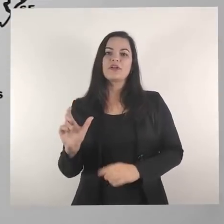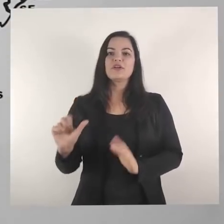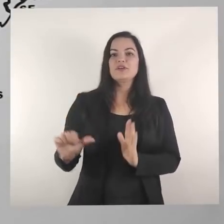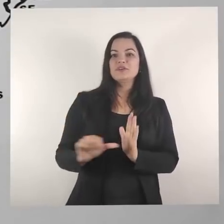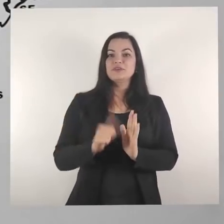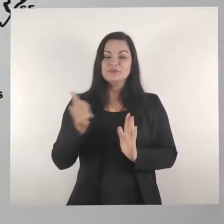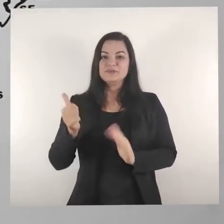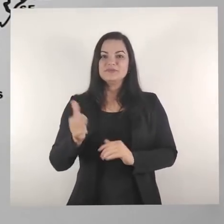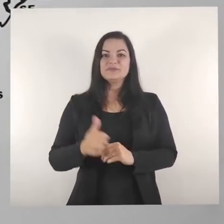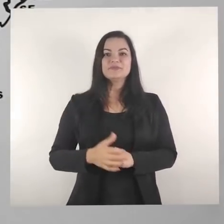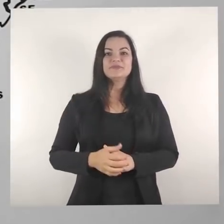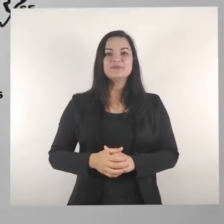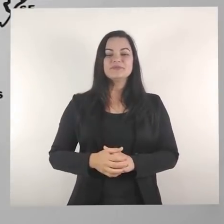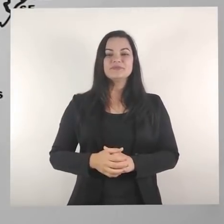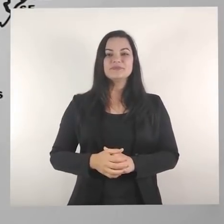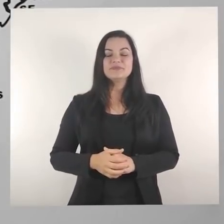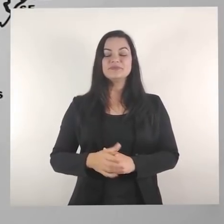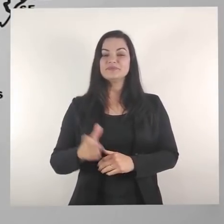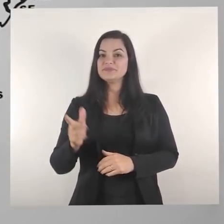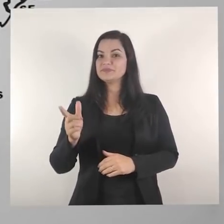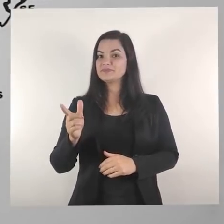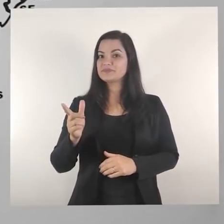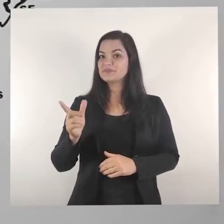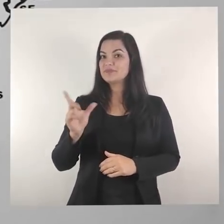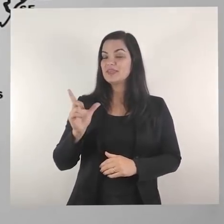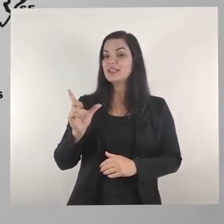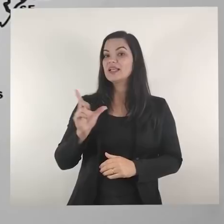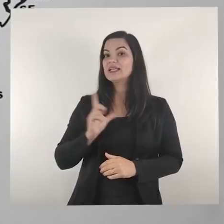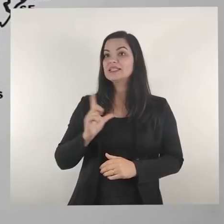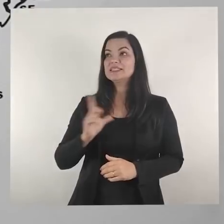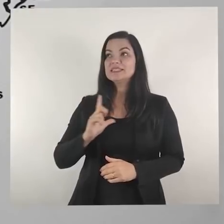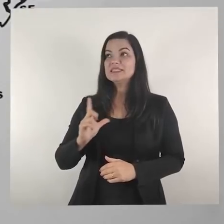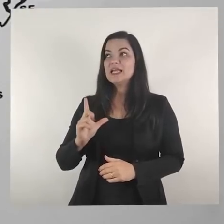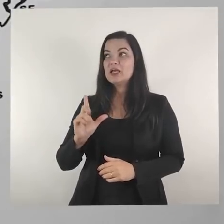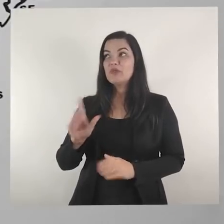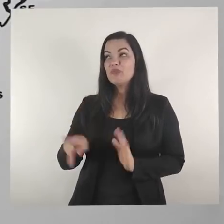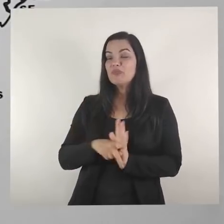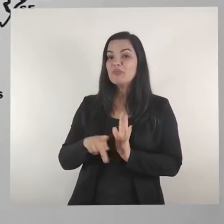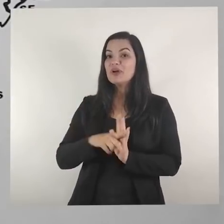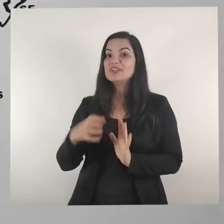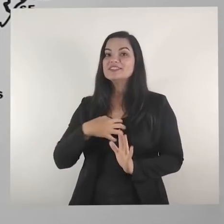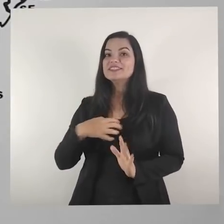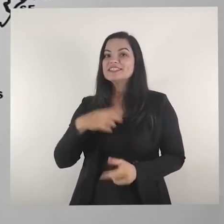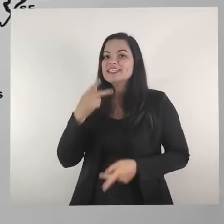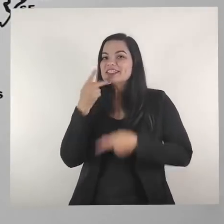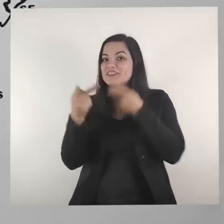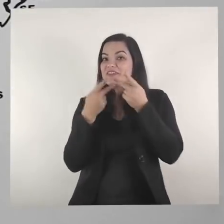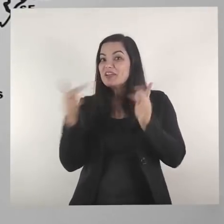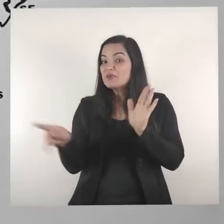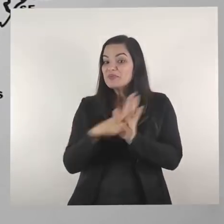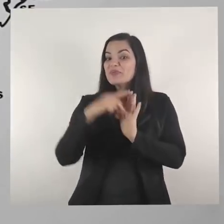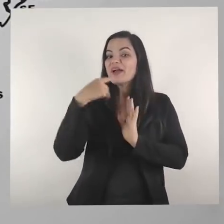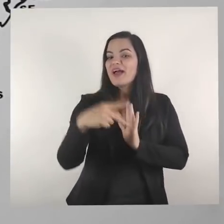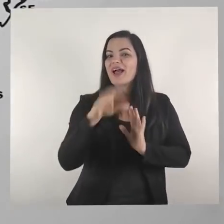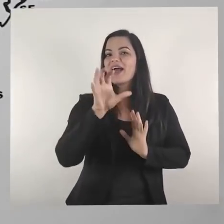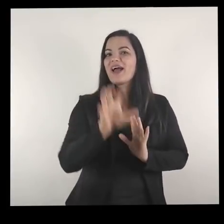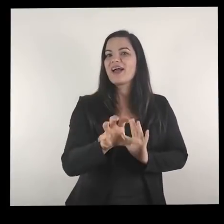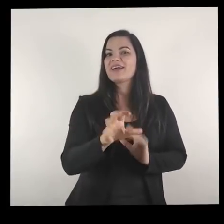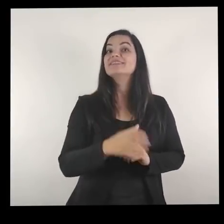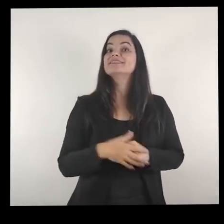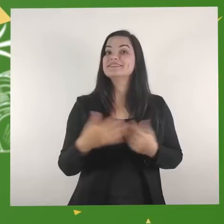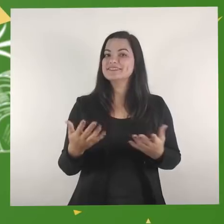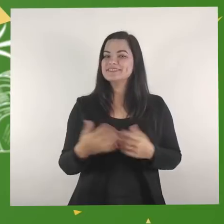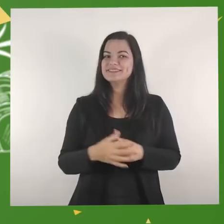primeira palavrinha da nossa tabela relacionada a uma forma de falar bem característica lá da região.